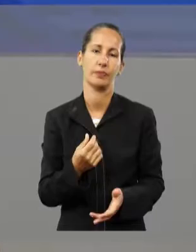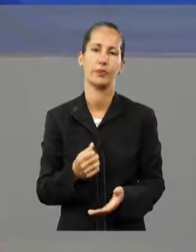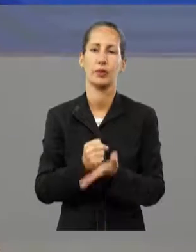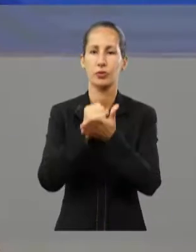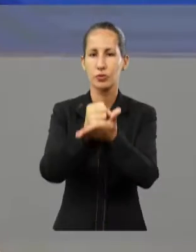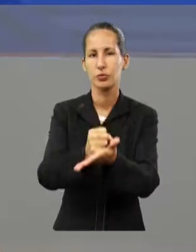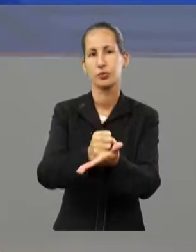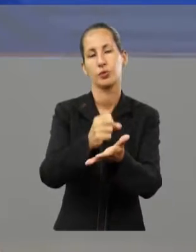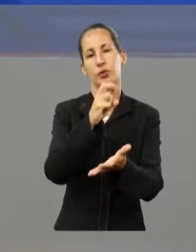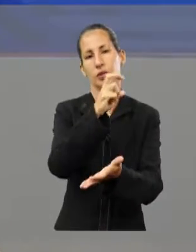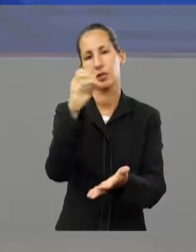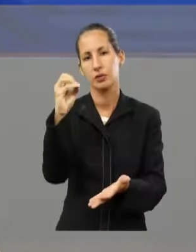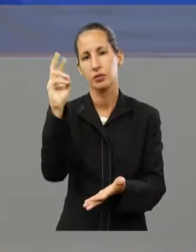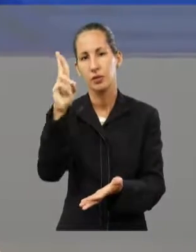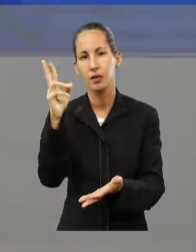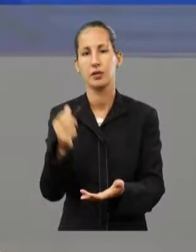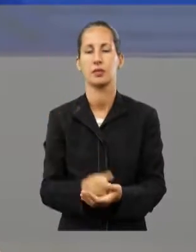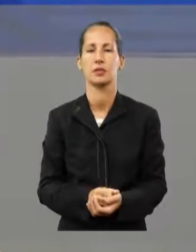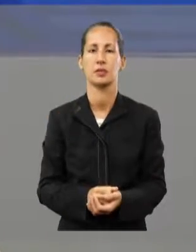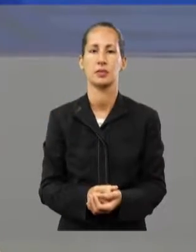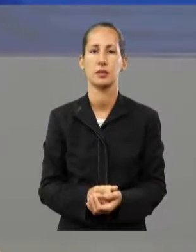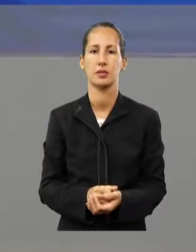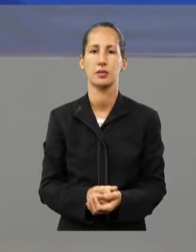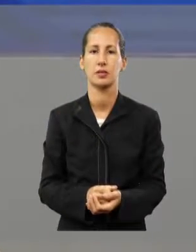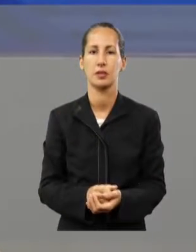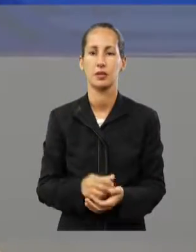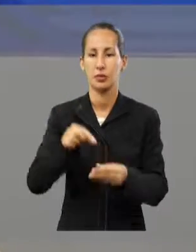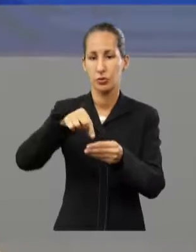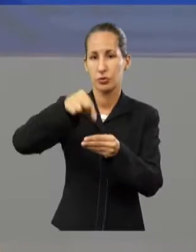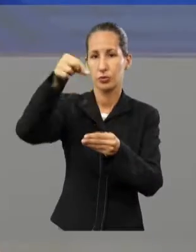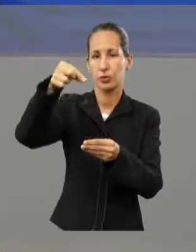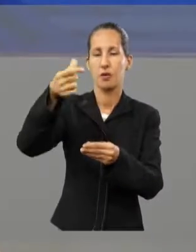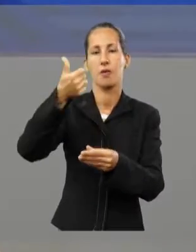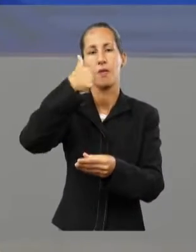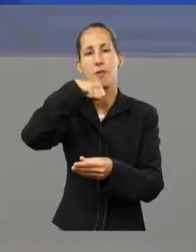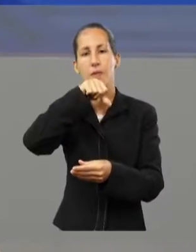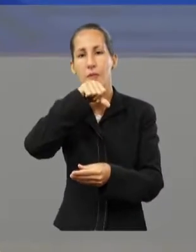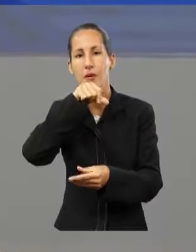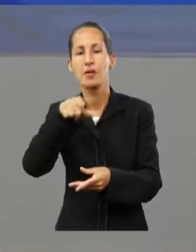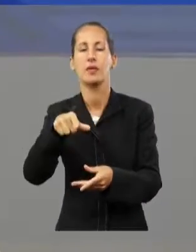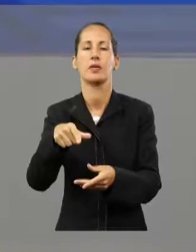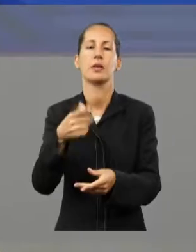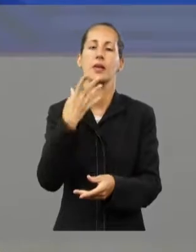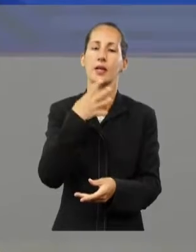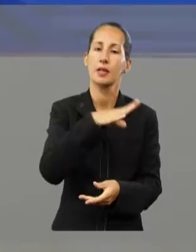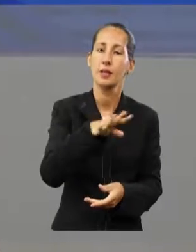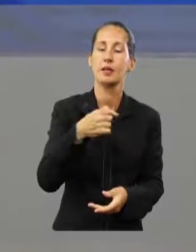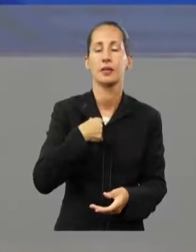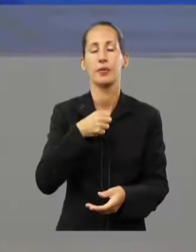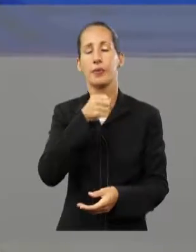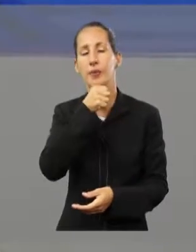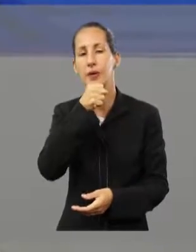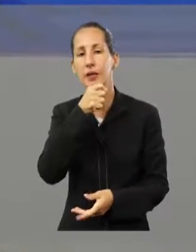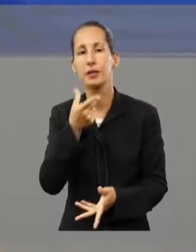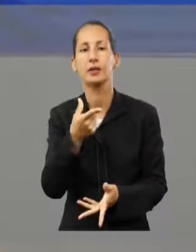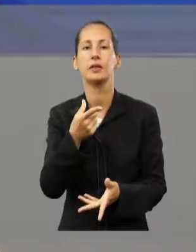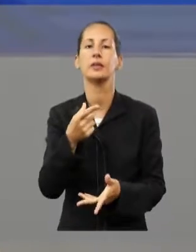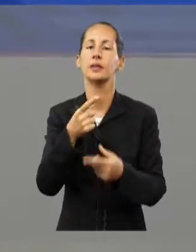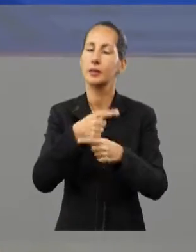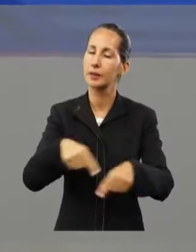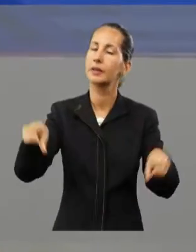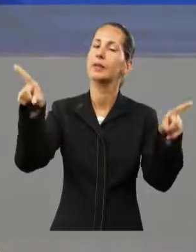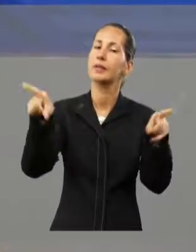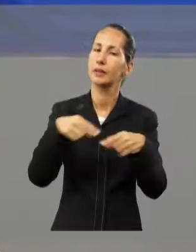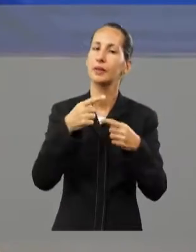por R$500, aí eu levo sorteio para as mães, para as crianças. Eu canto. Eu sou cantor, eu